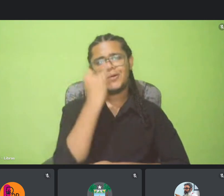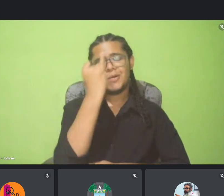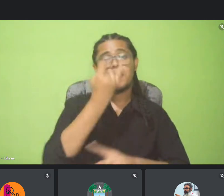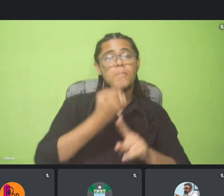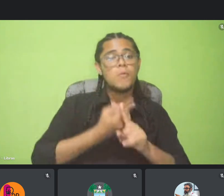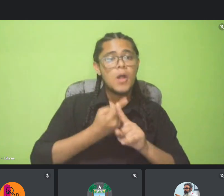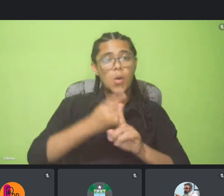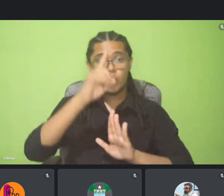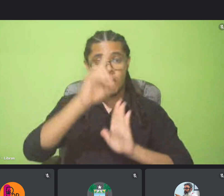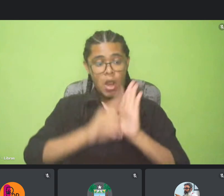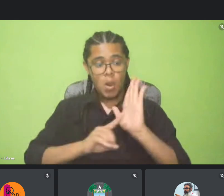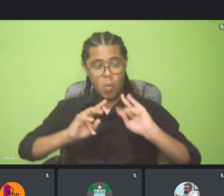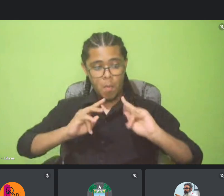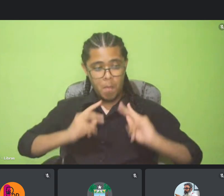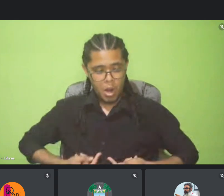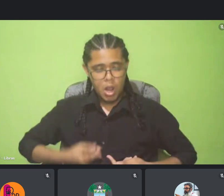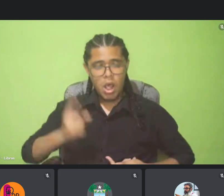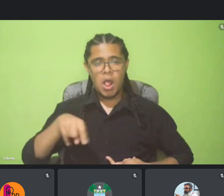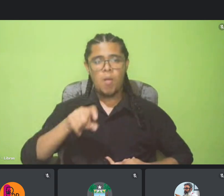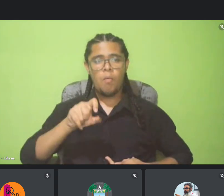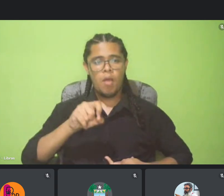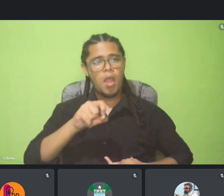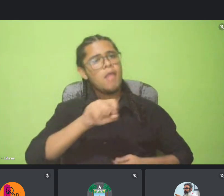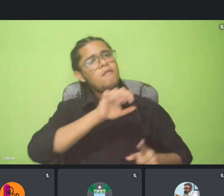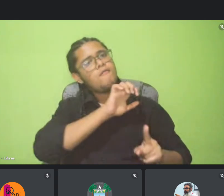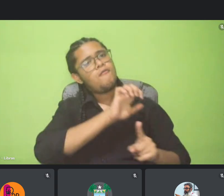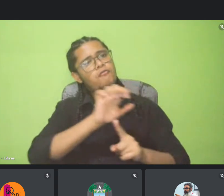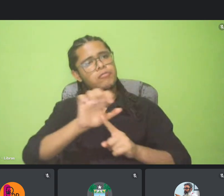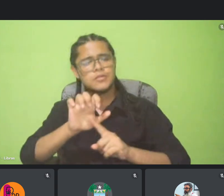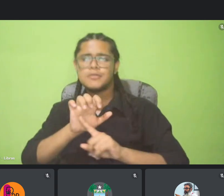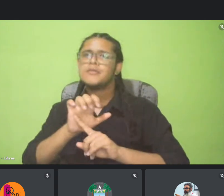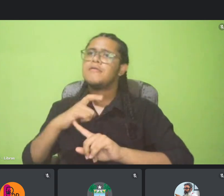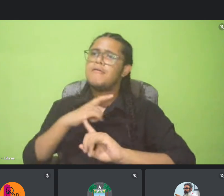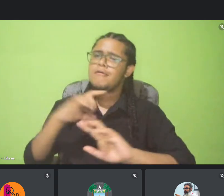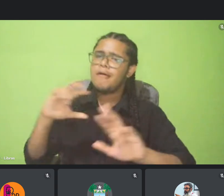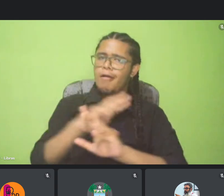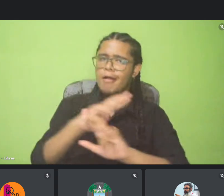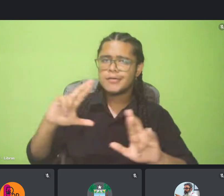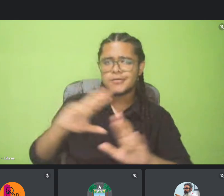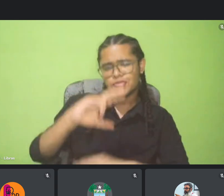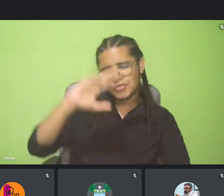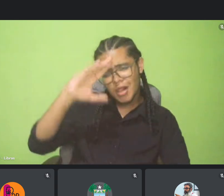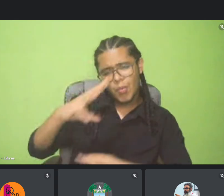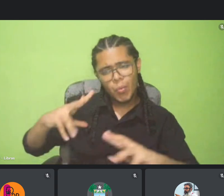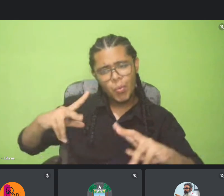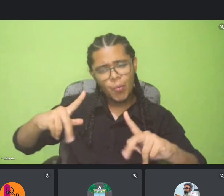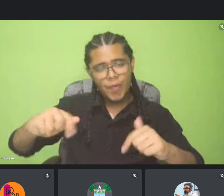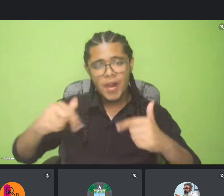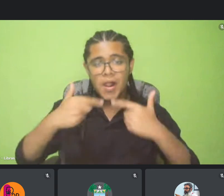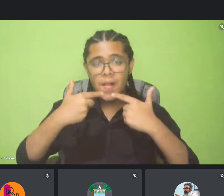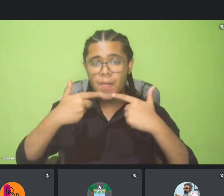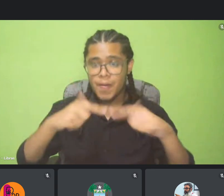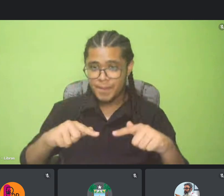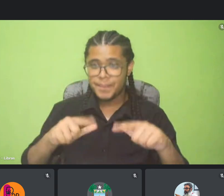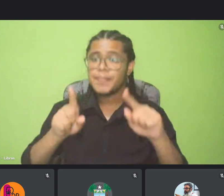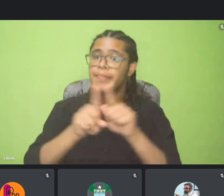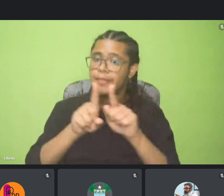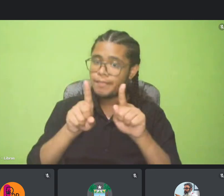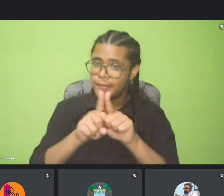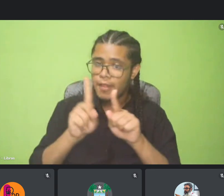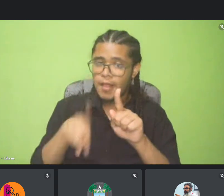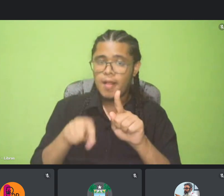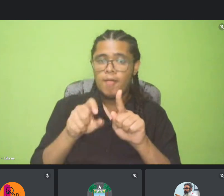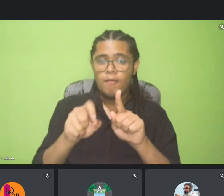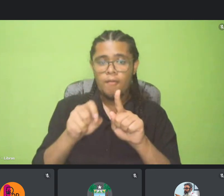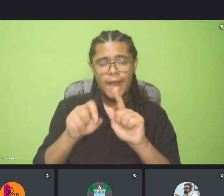todas as linguagens e são, inclusive, critério de desclassificação, quer dizer,